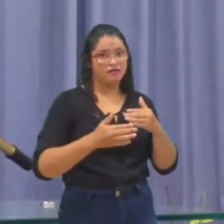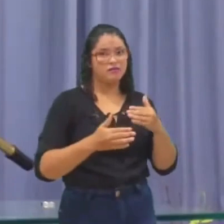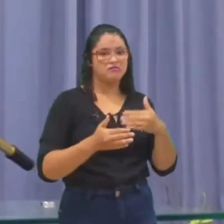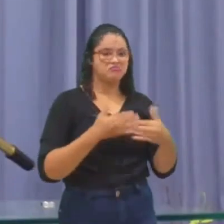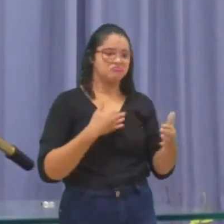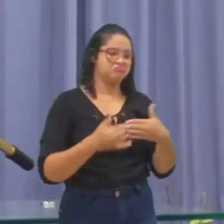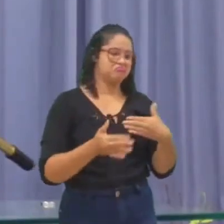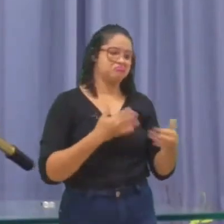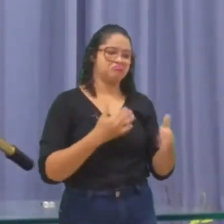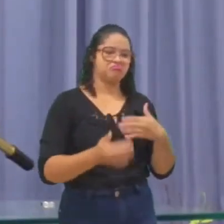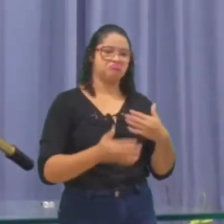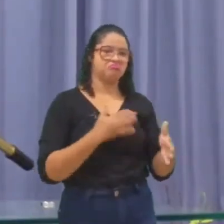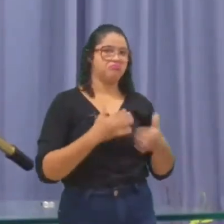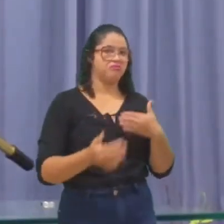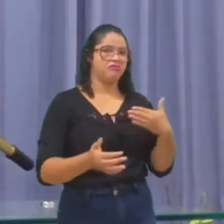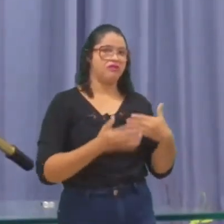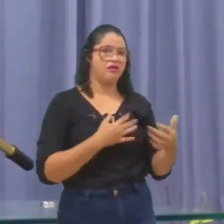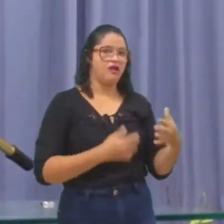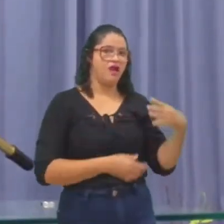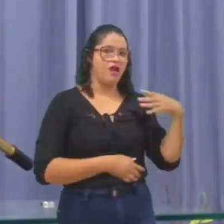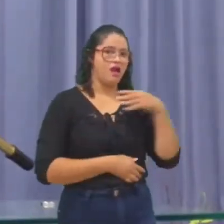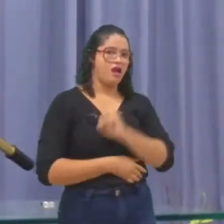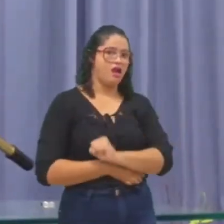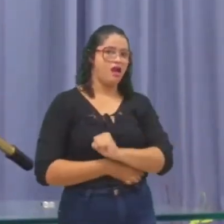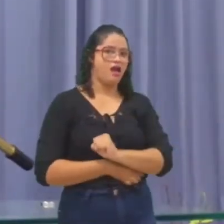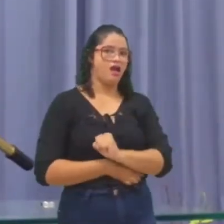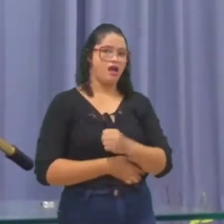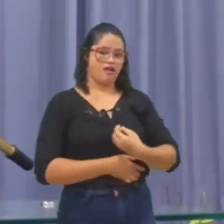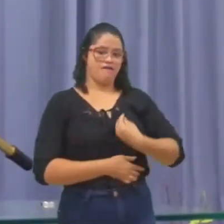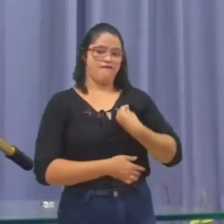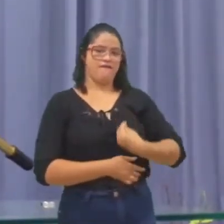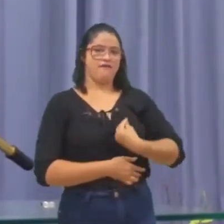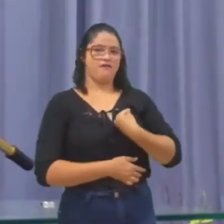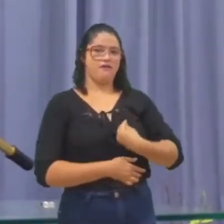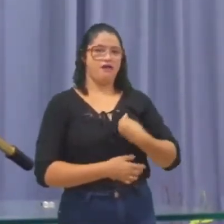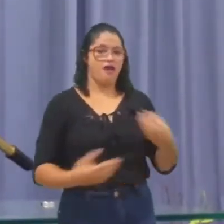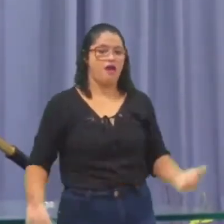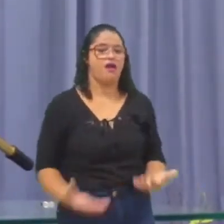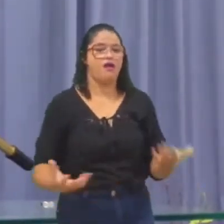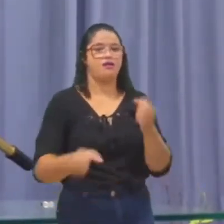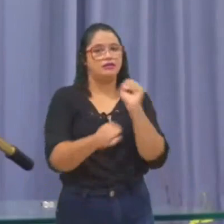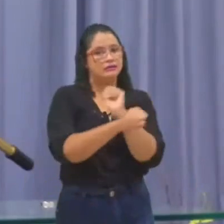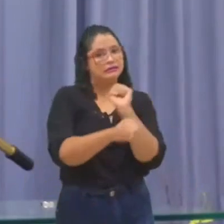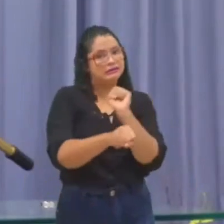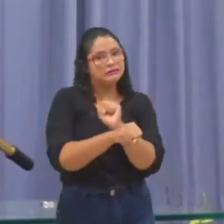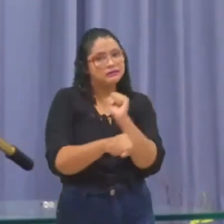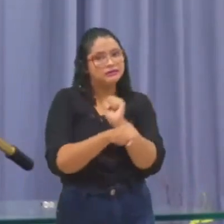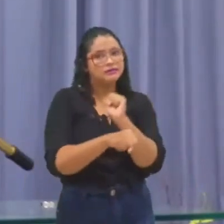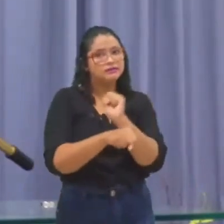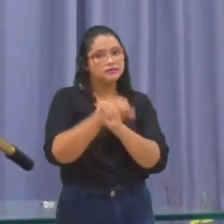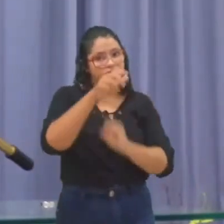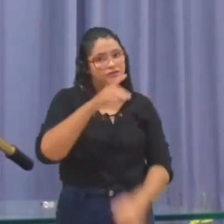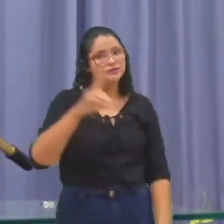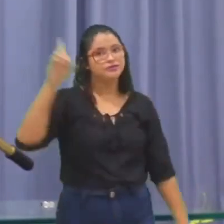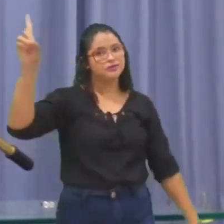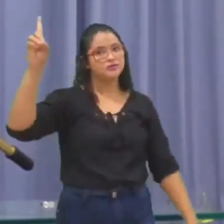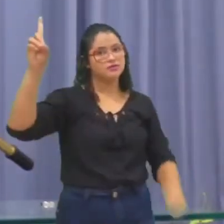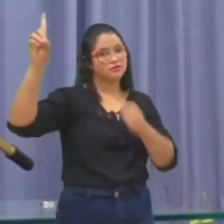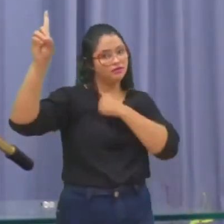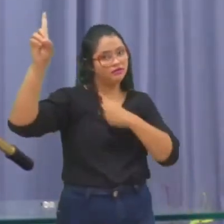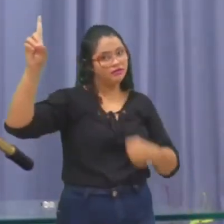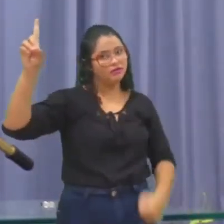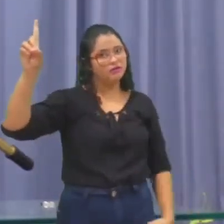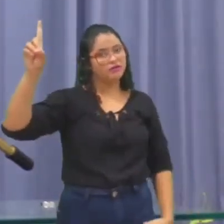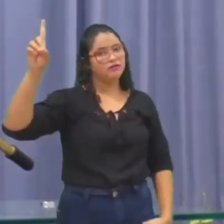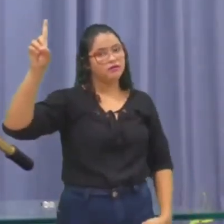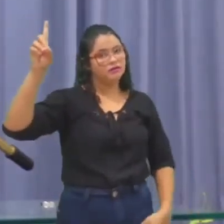breve vida aqui na Terra, devemos ter bom ânimo e esperar inteiramente no Senhor,